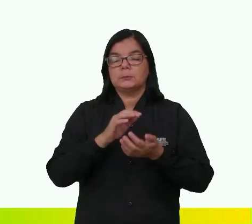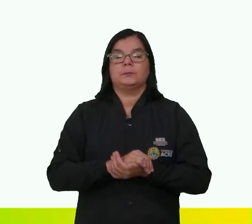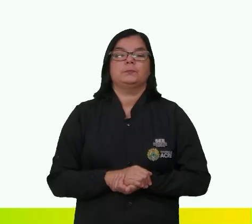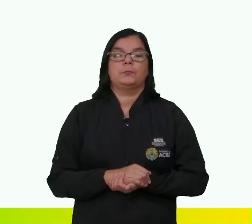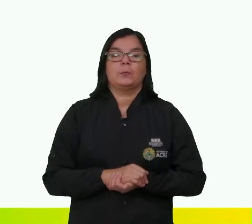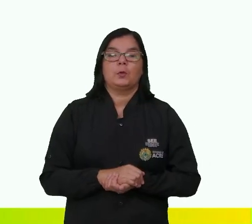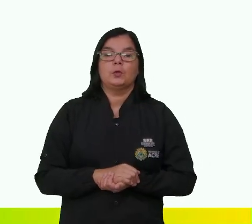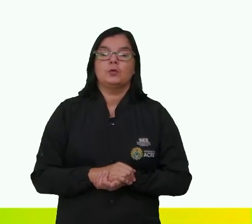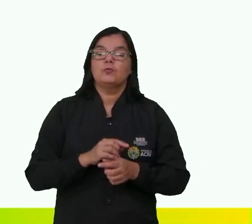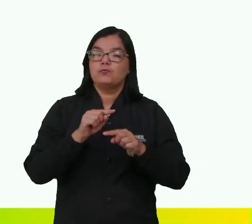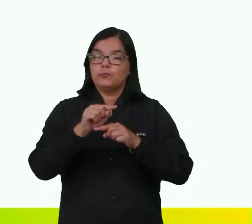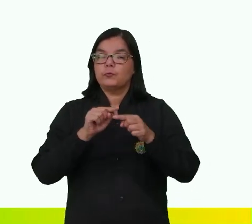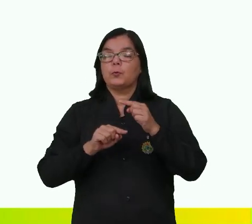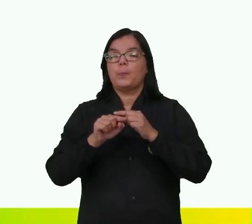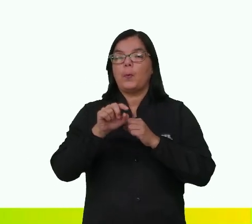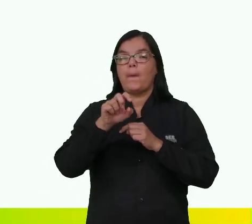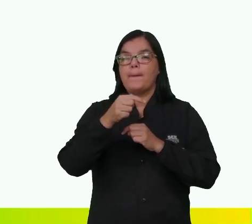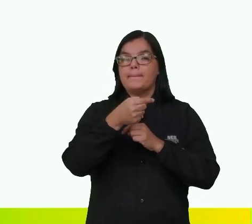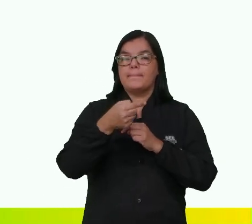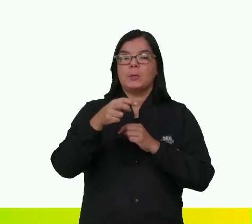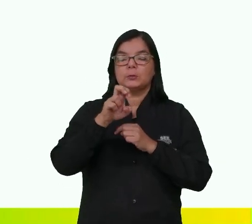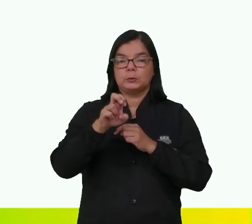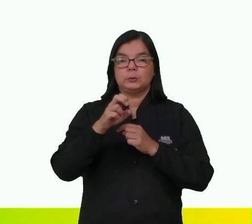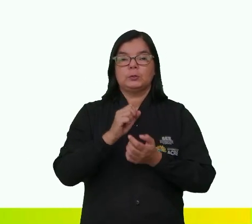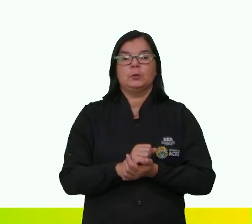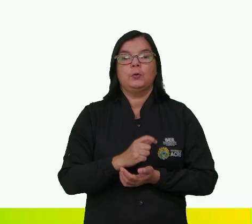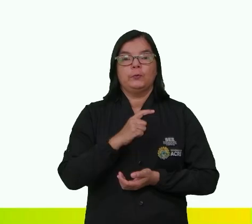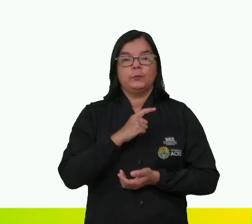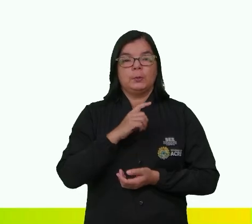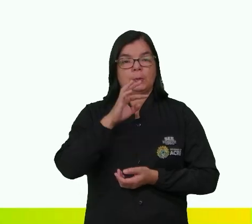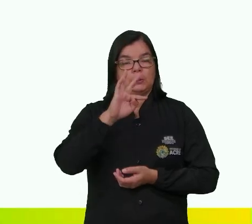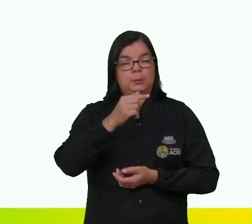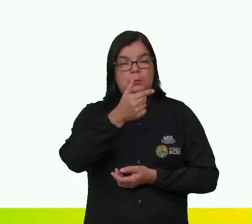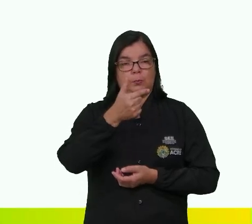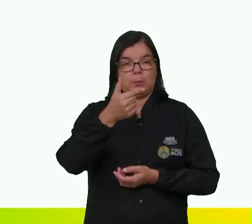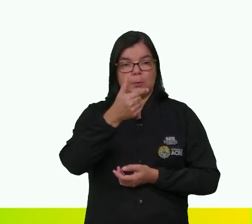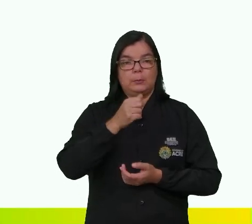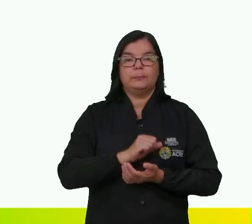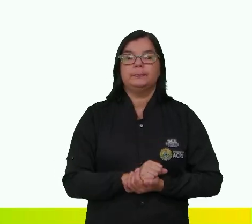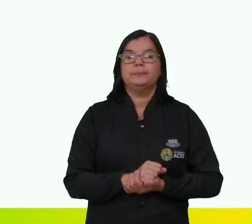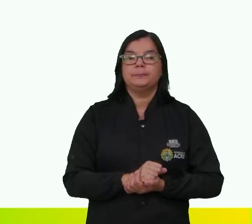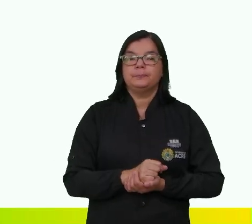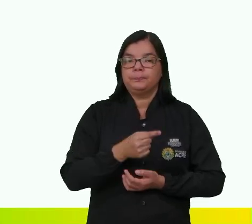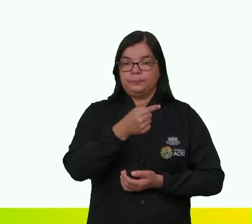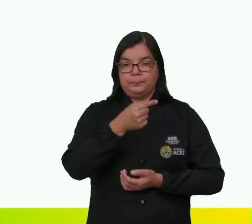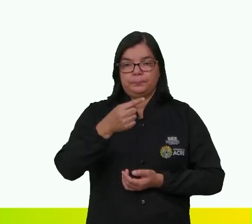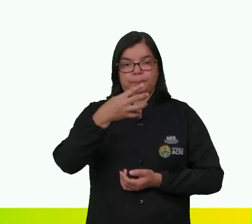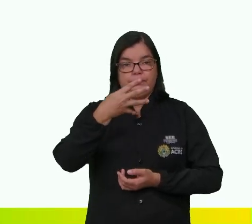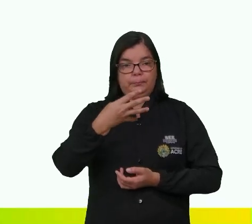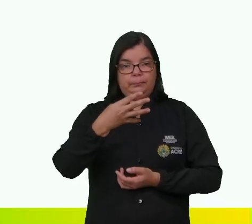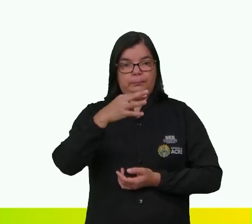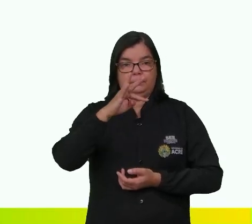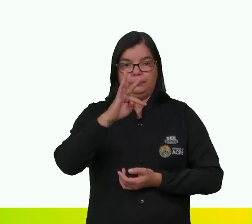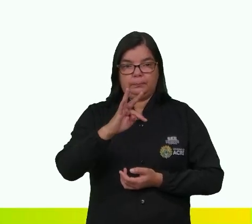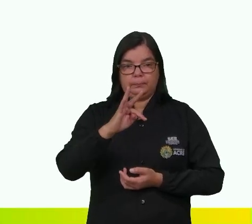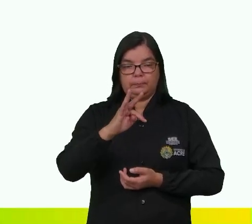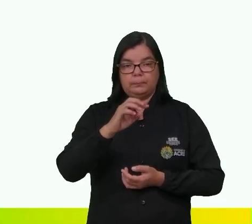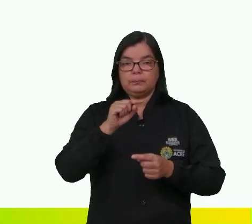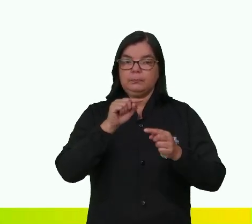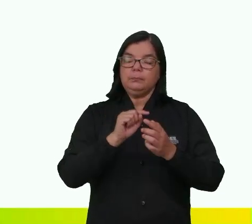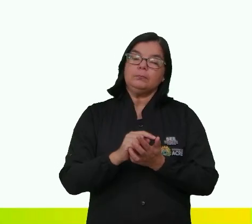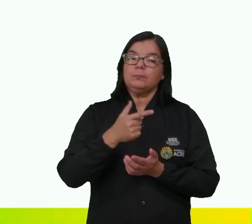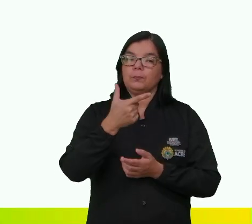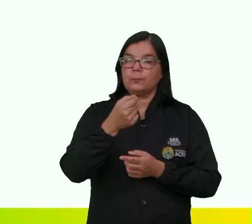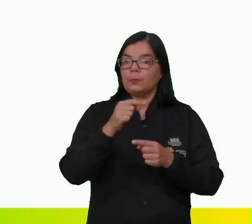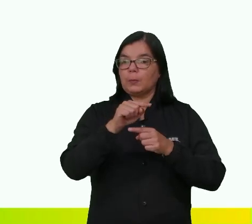5 negativo, eu vou ter t ao quadrado menos 4t, 20 dividido para